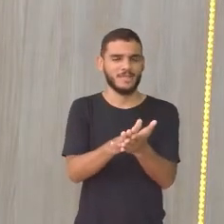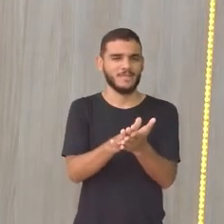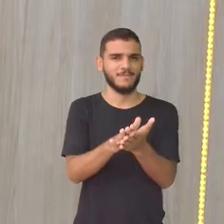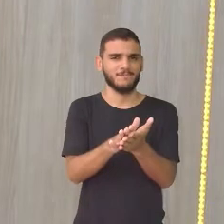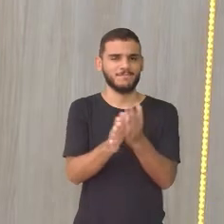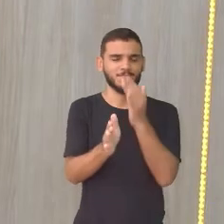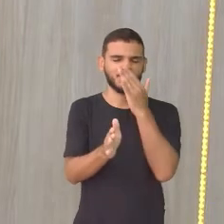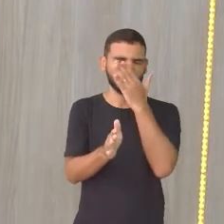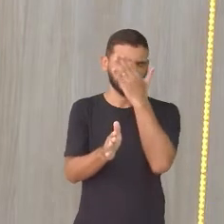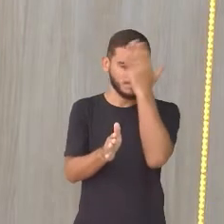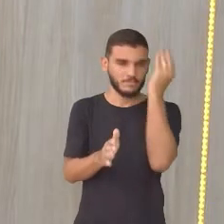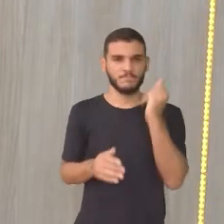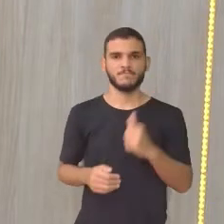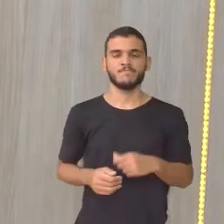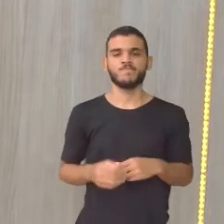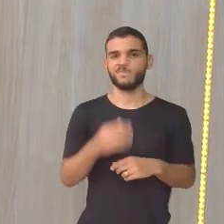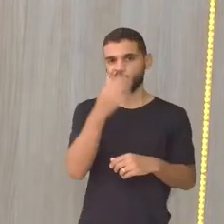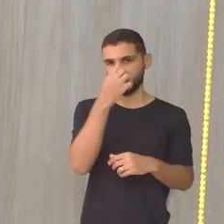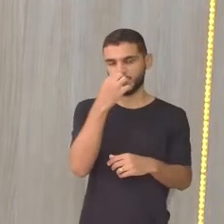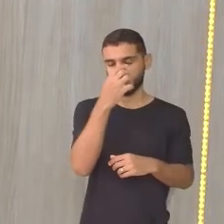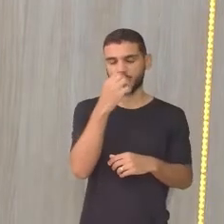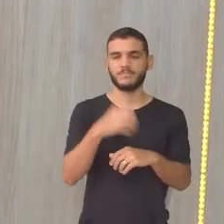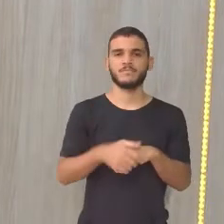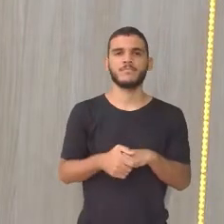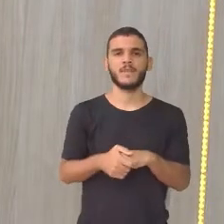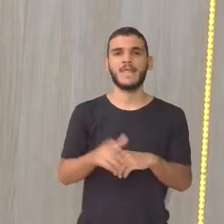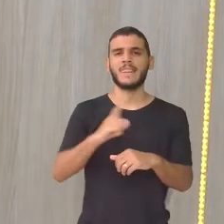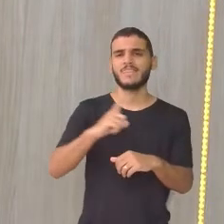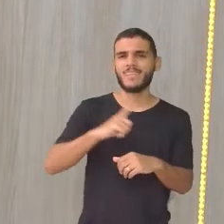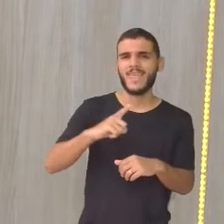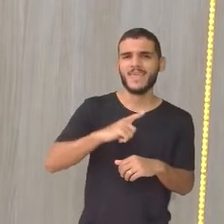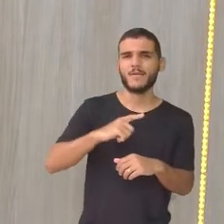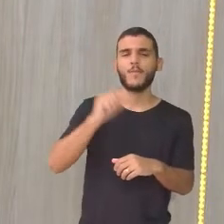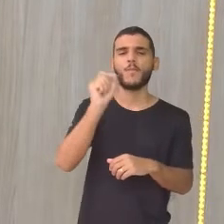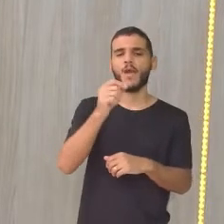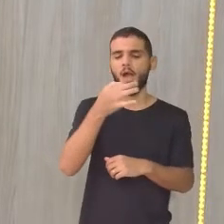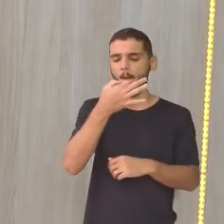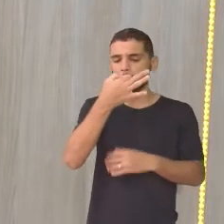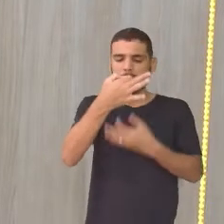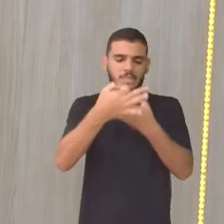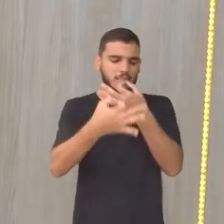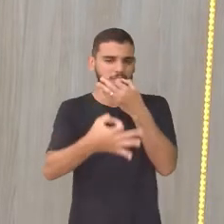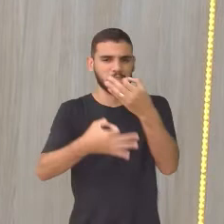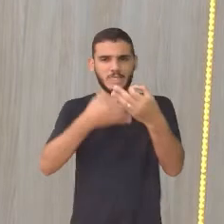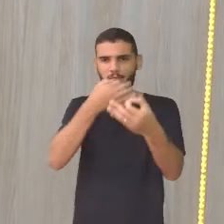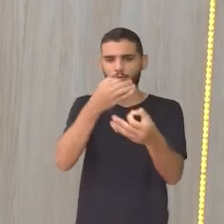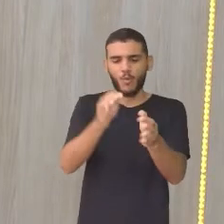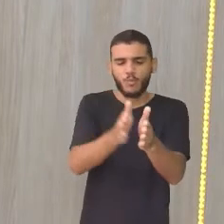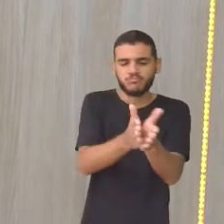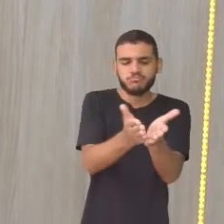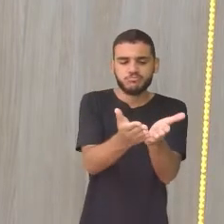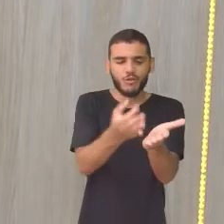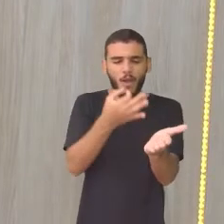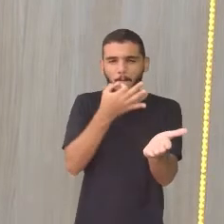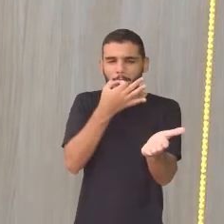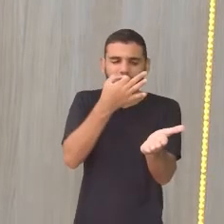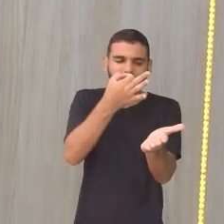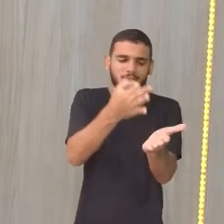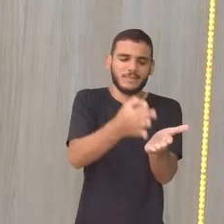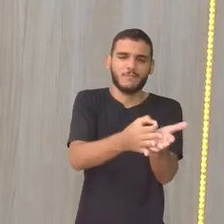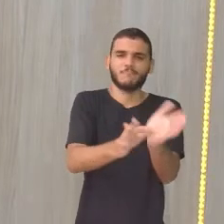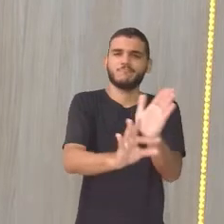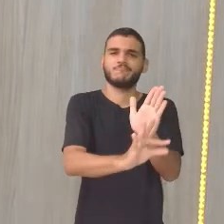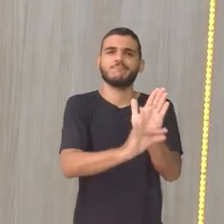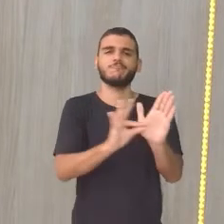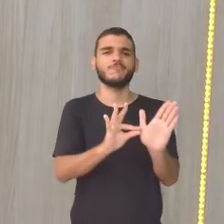pensamento, as ideias que foram colocadas pelo autor, né, a construção, né, toda a